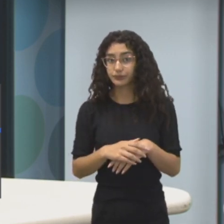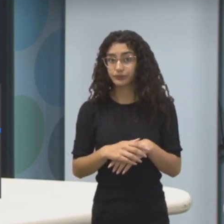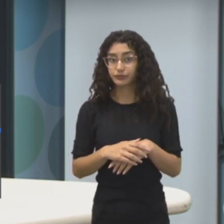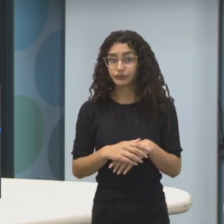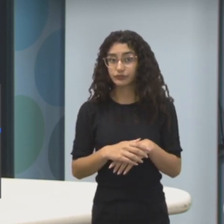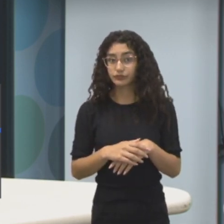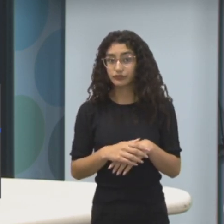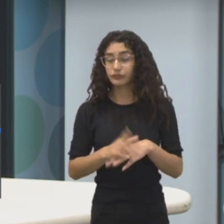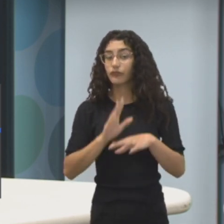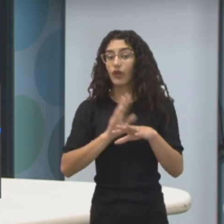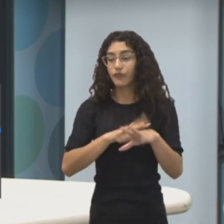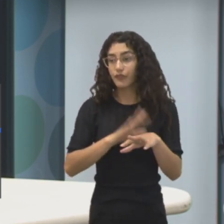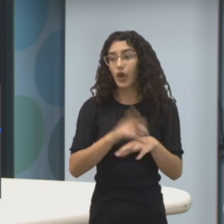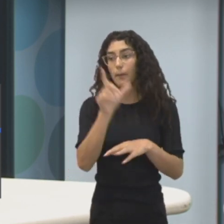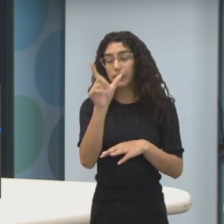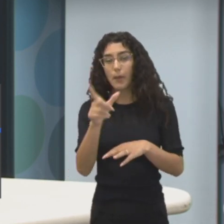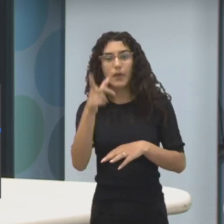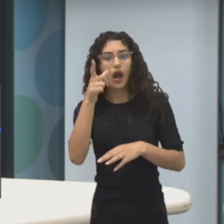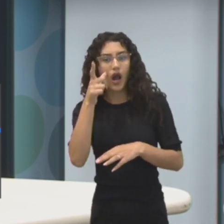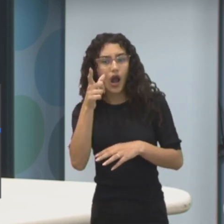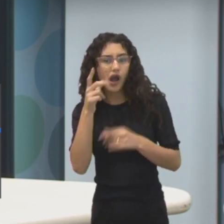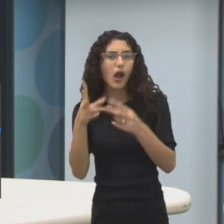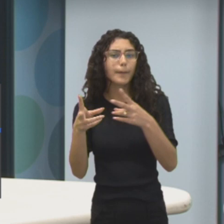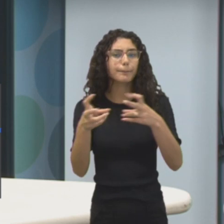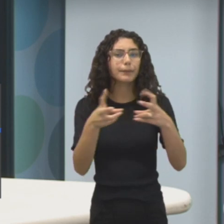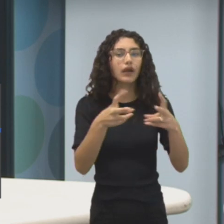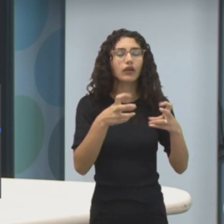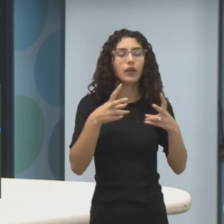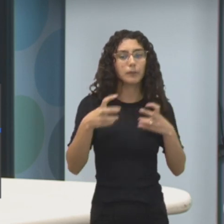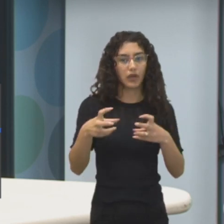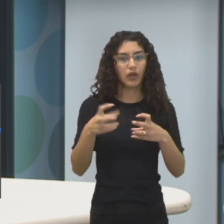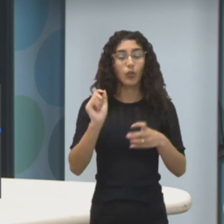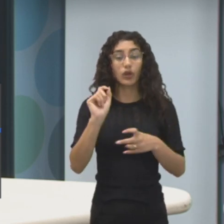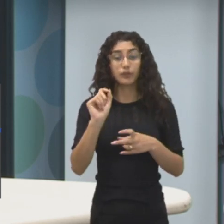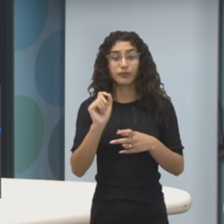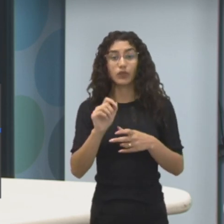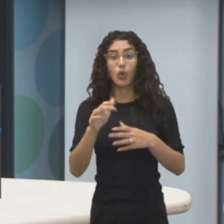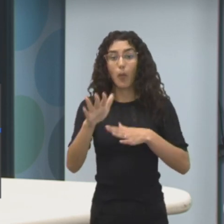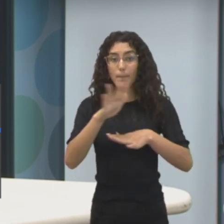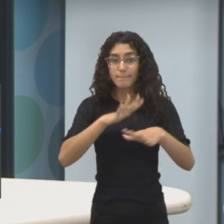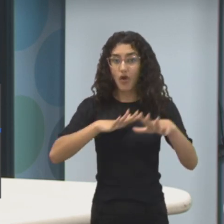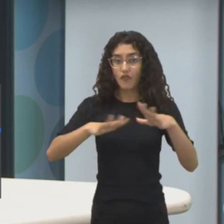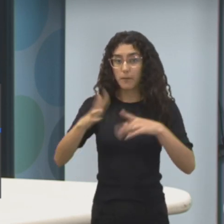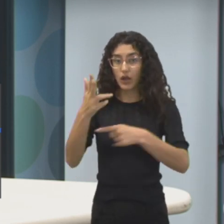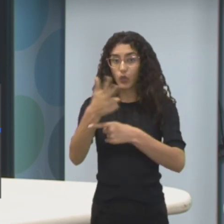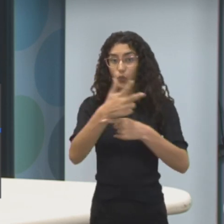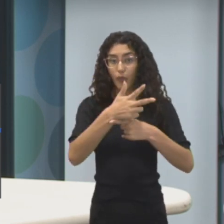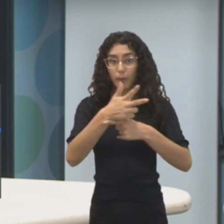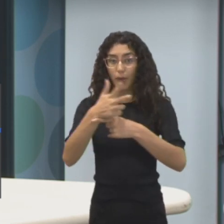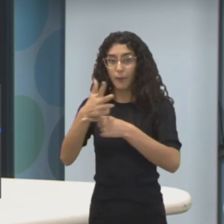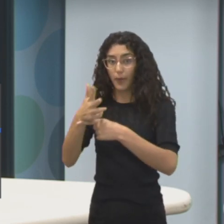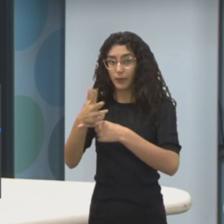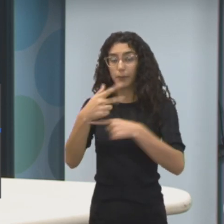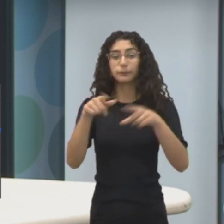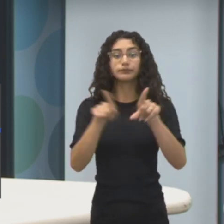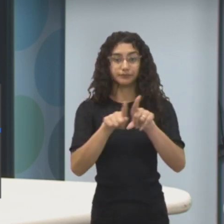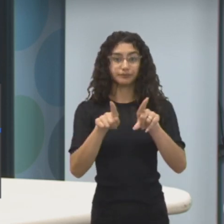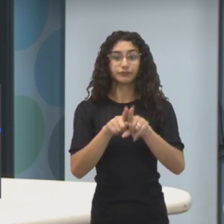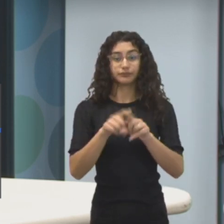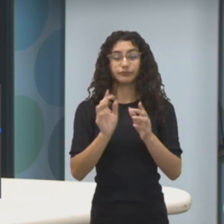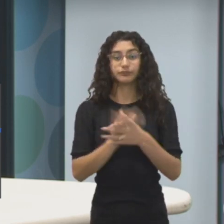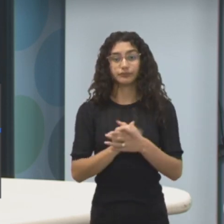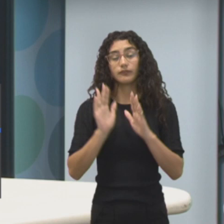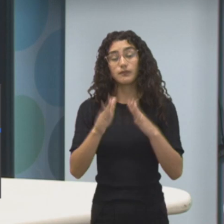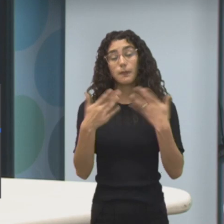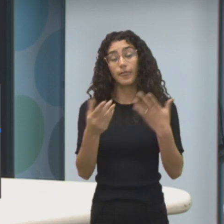por exemplo, quem assiste a perceber a sua mensagem. E o movimento da câmera também faz isso, né? Então, quem